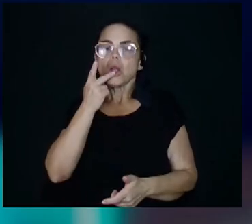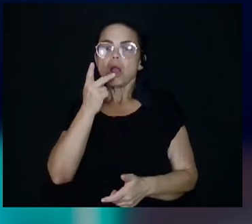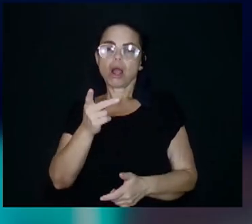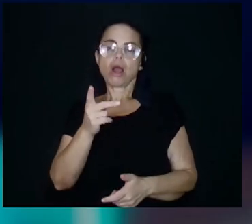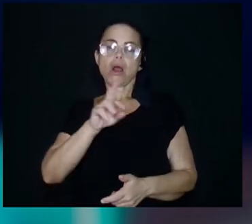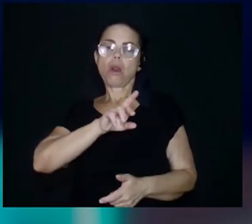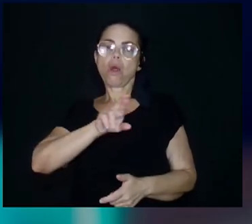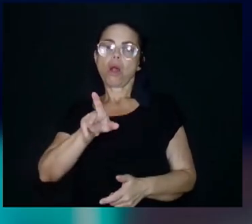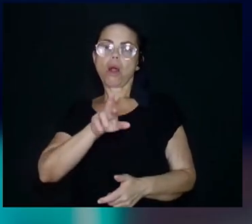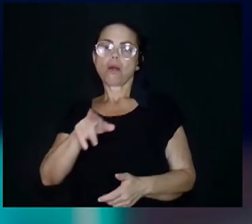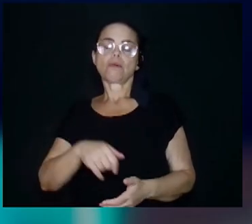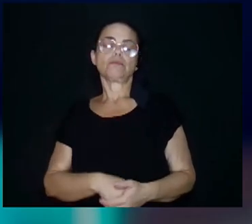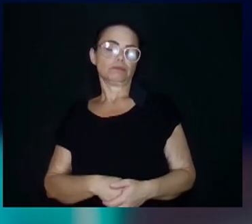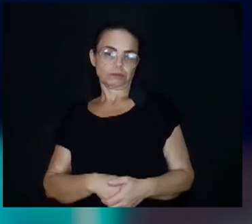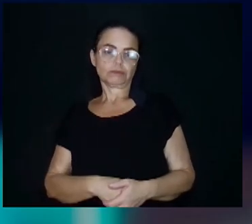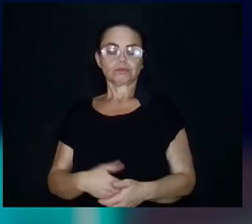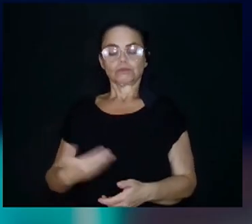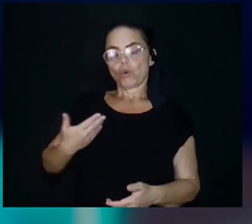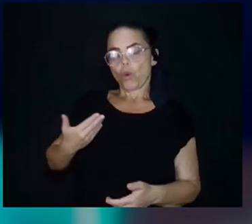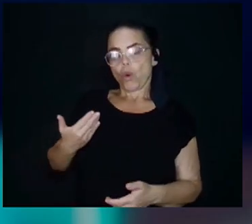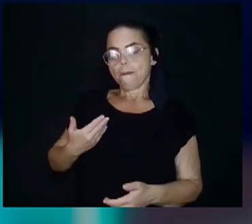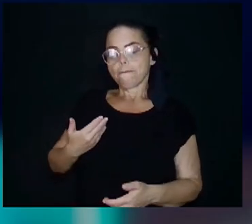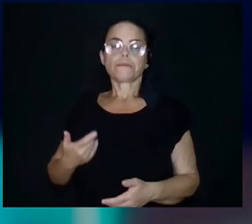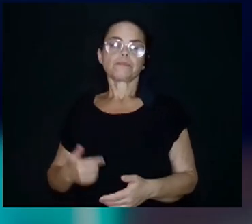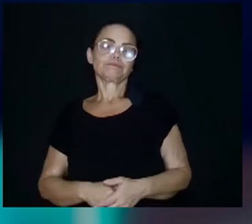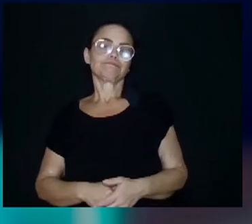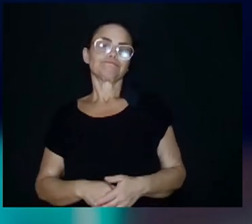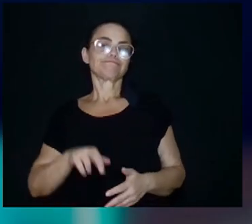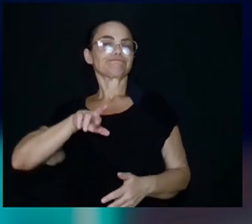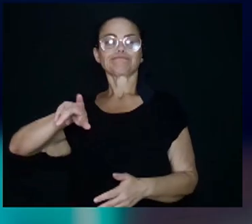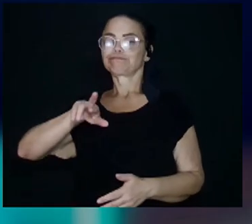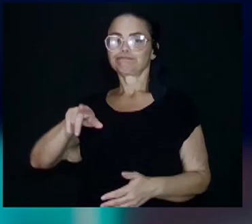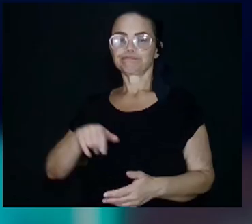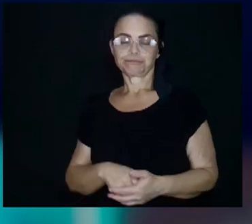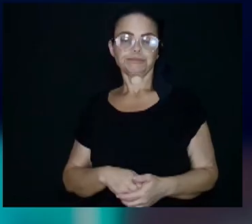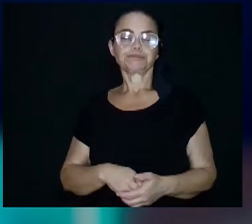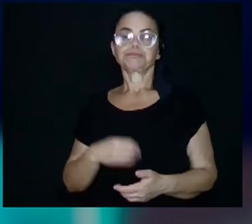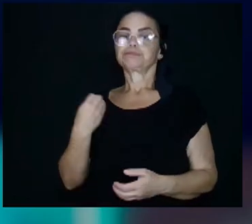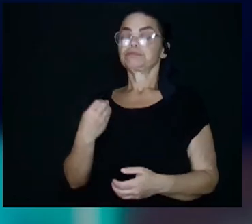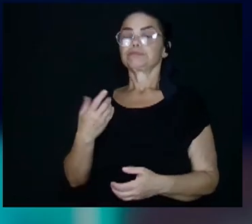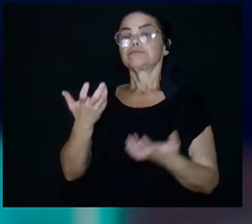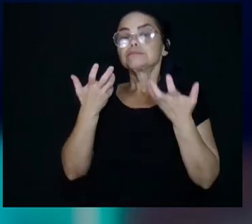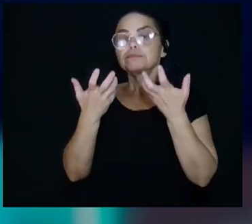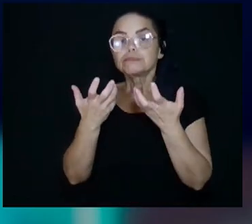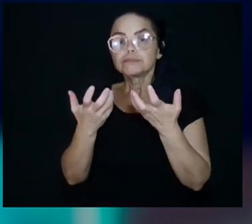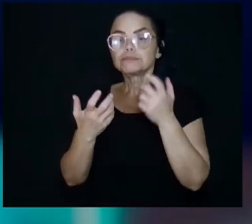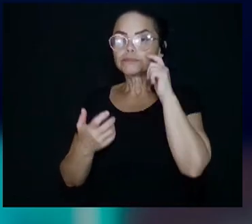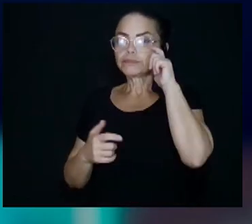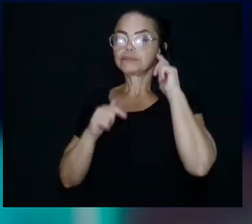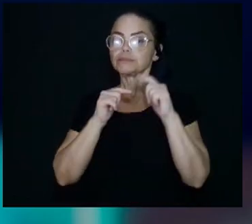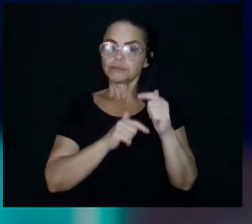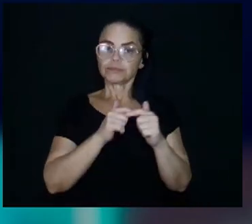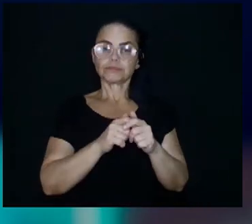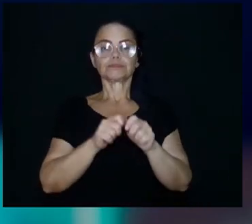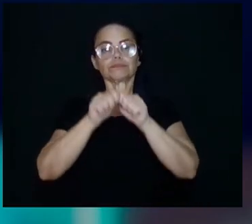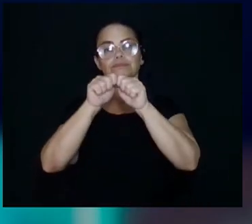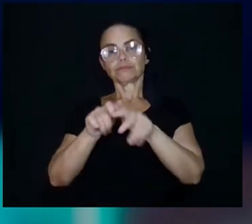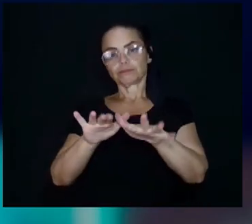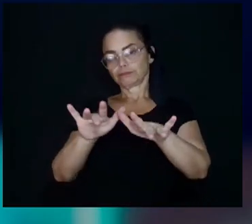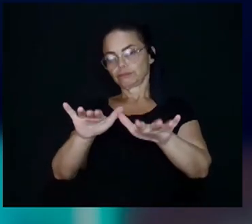perante os coleguinhas, num outro ritmo, de uma outra forma. O que a gente quer é que esse nosso trabalho seja futuramente,